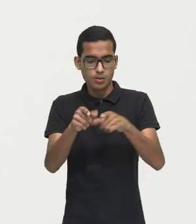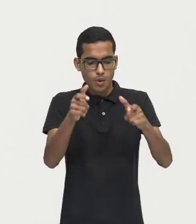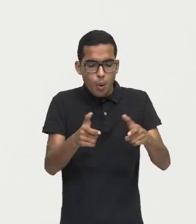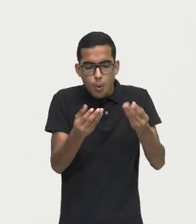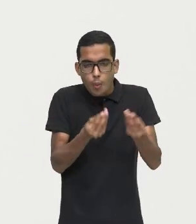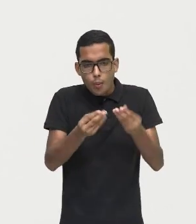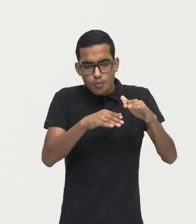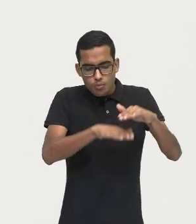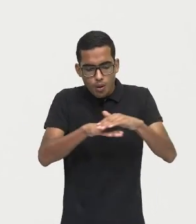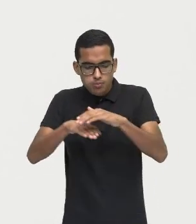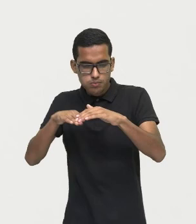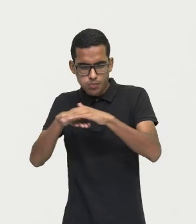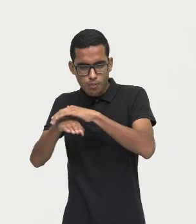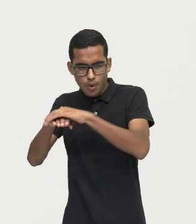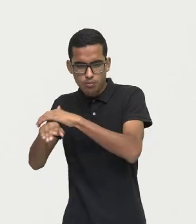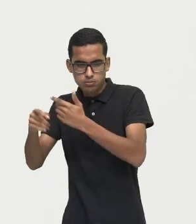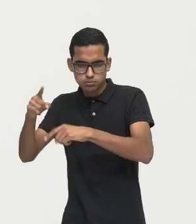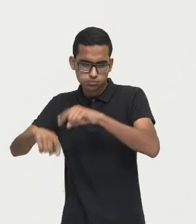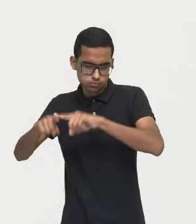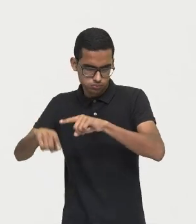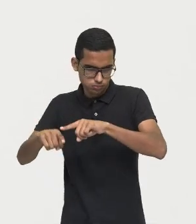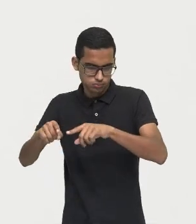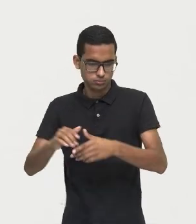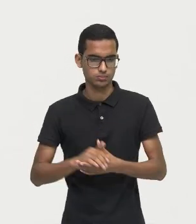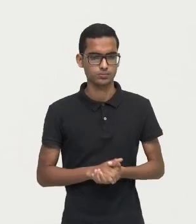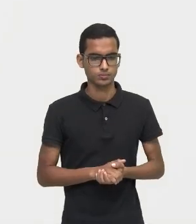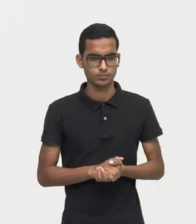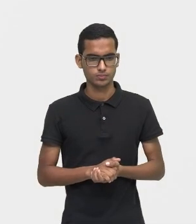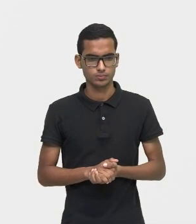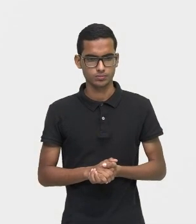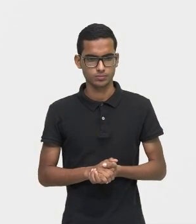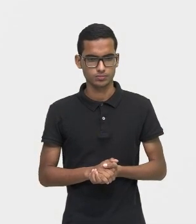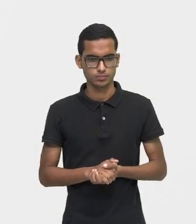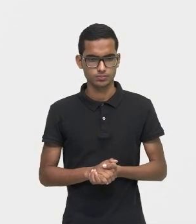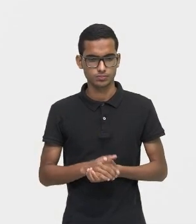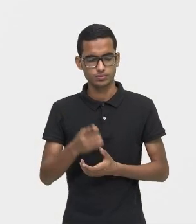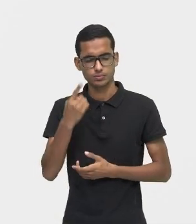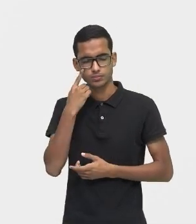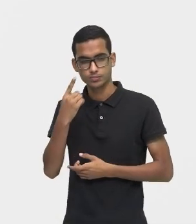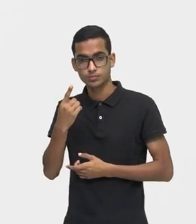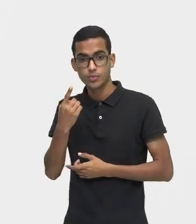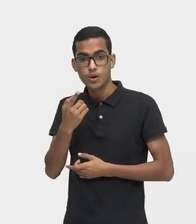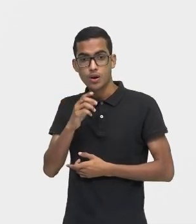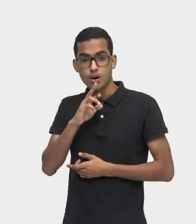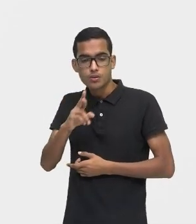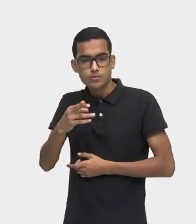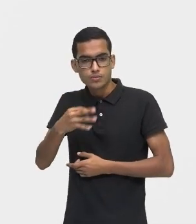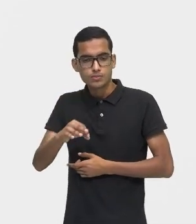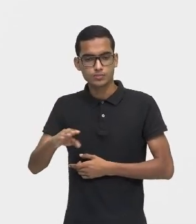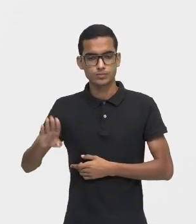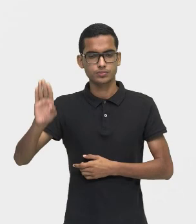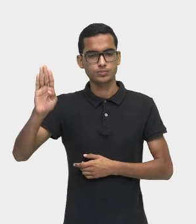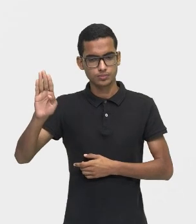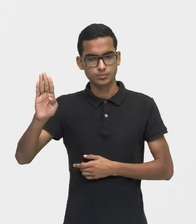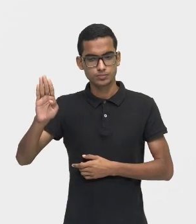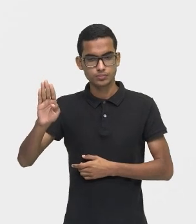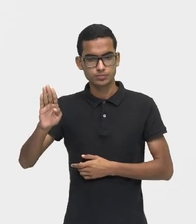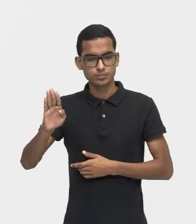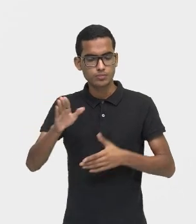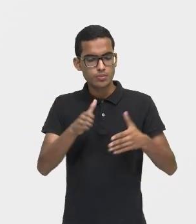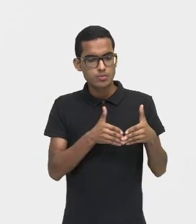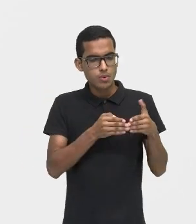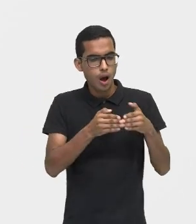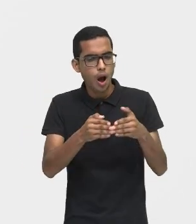iremos verificar que a letra, né, vai ser a letra B, tá? O predomínio de embarcações